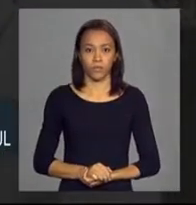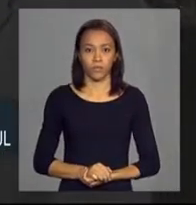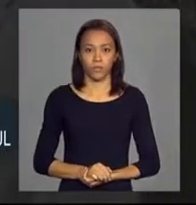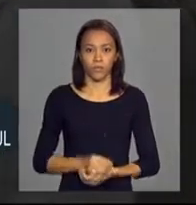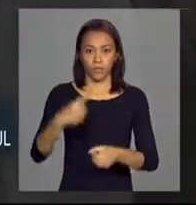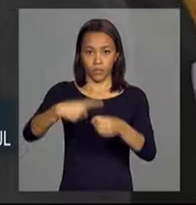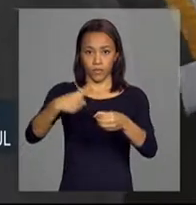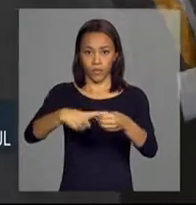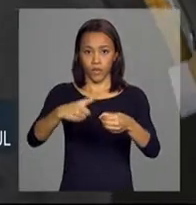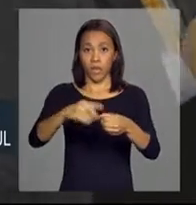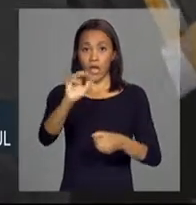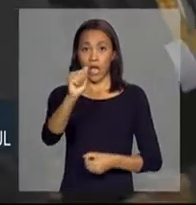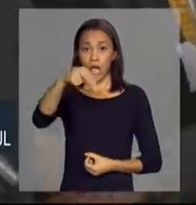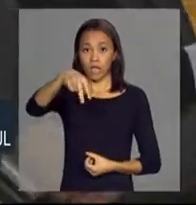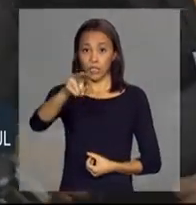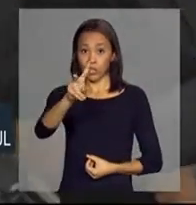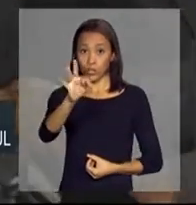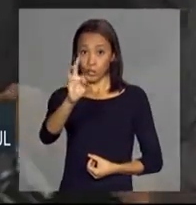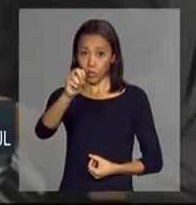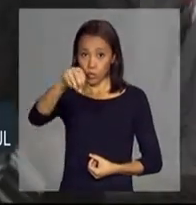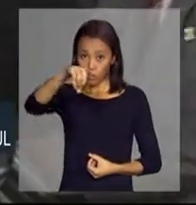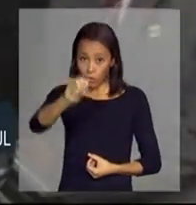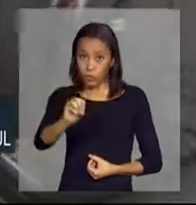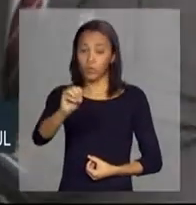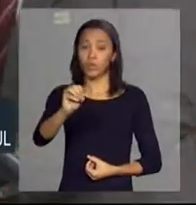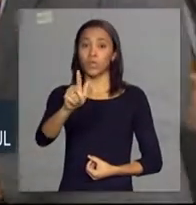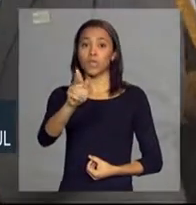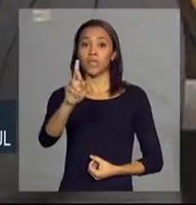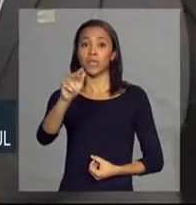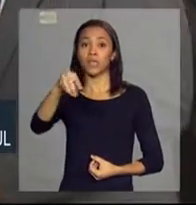Pantano Grande, prefeito Cássio Nunes Soares.